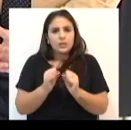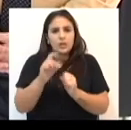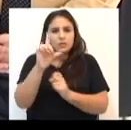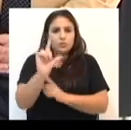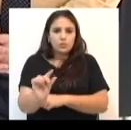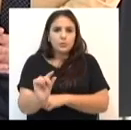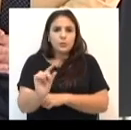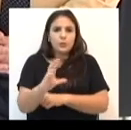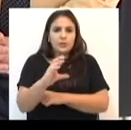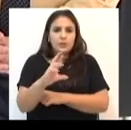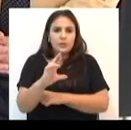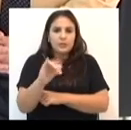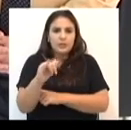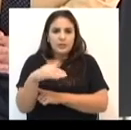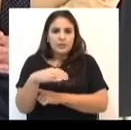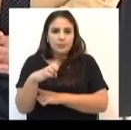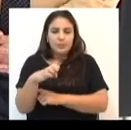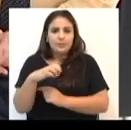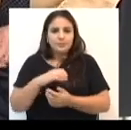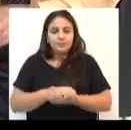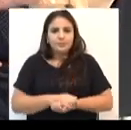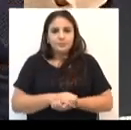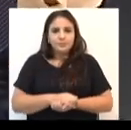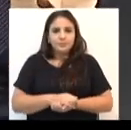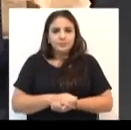para reduzir a criminalidade nessa faixa etária?